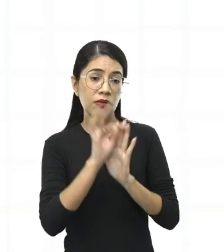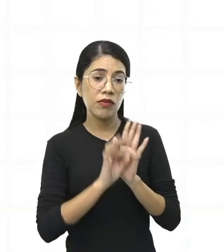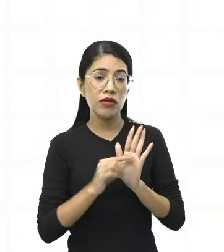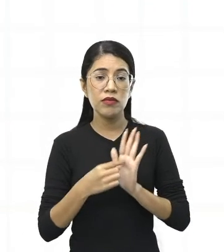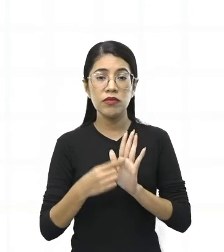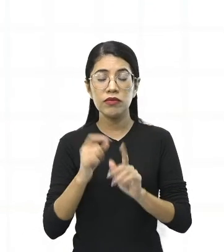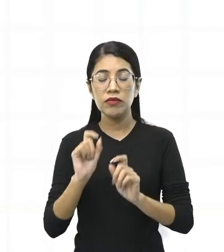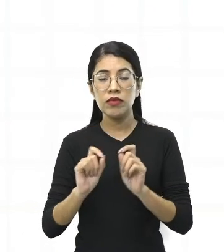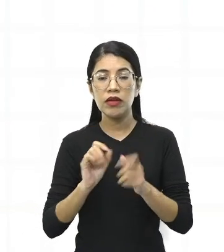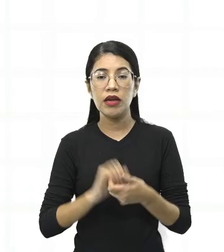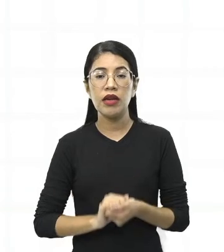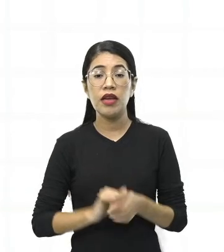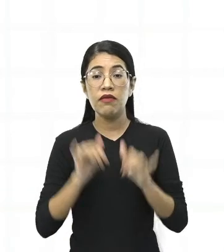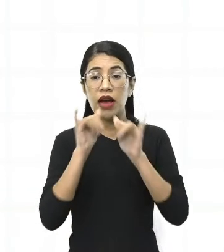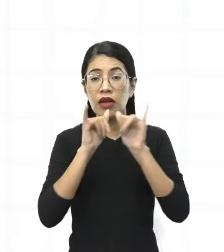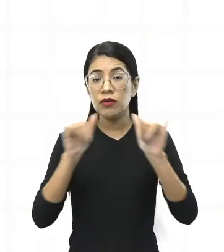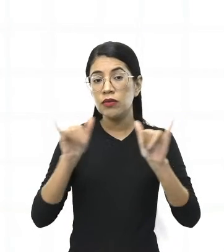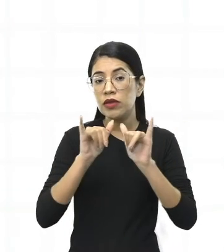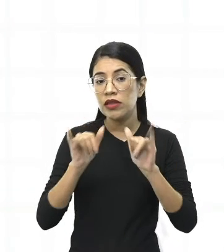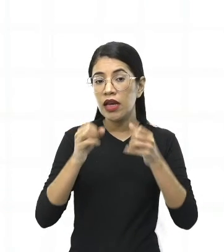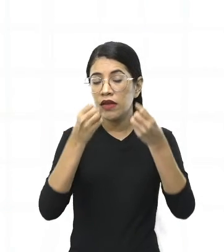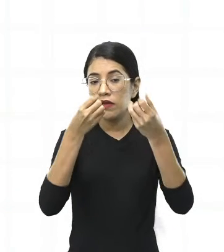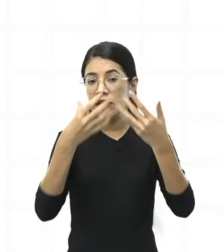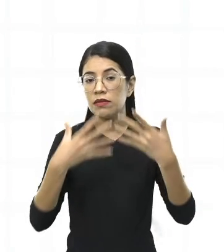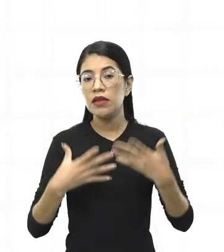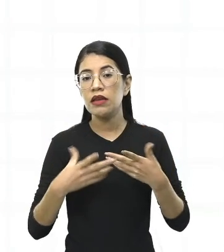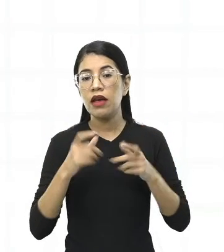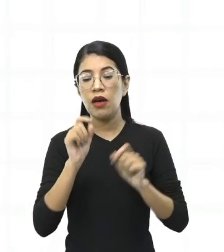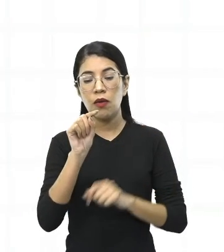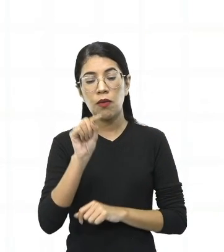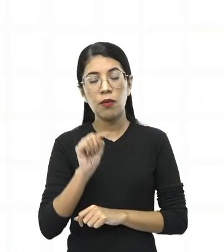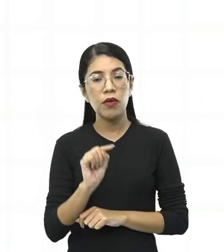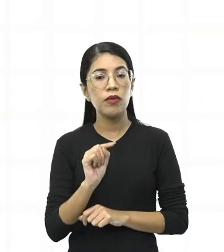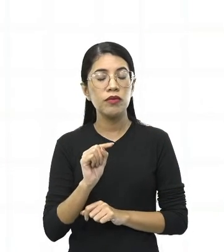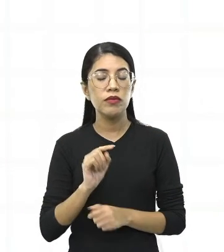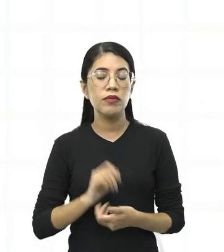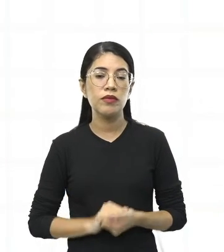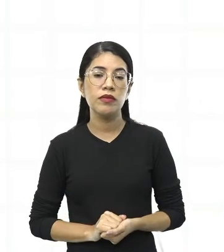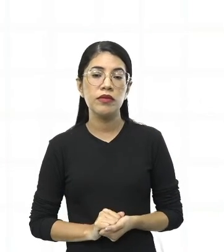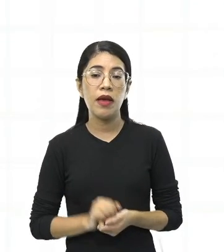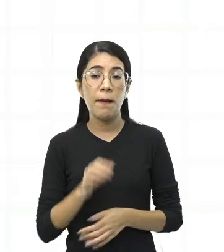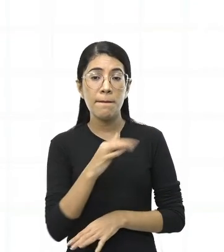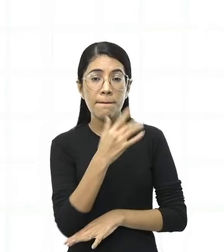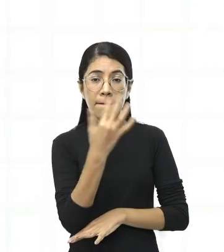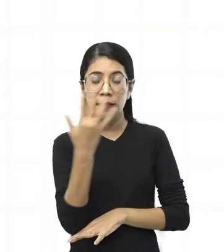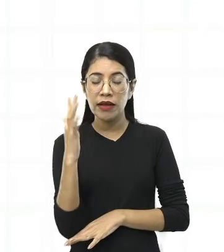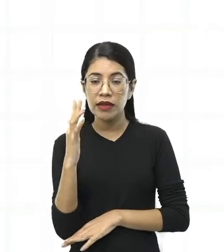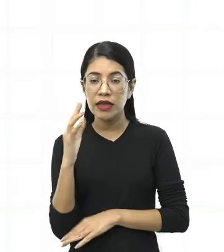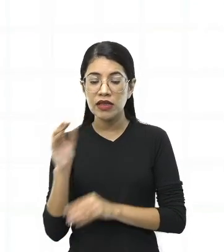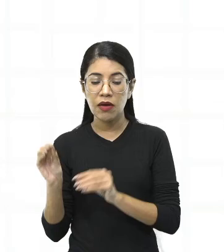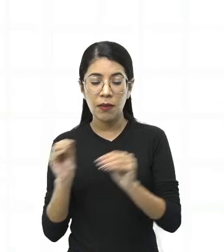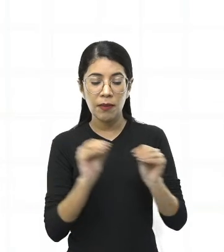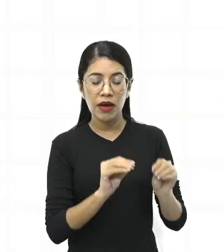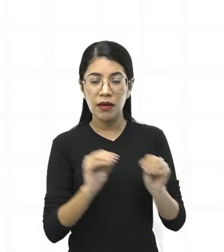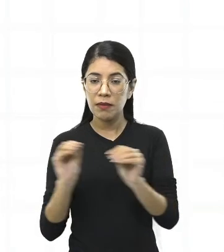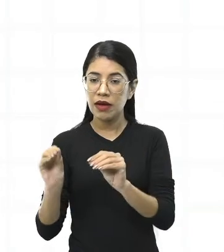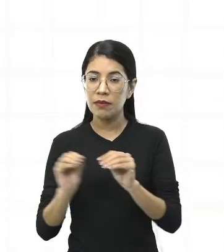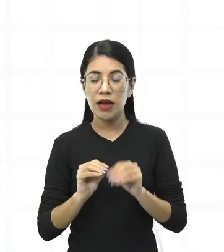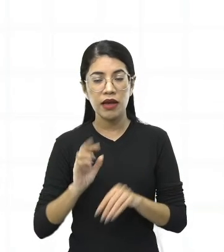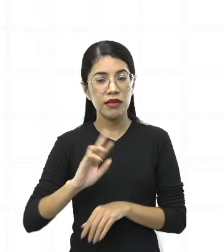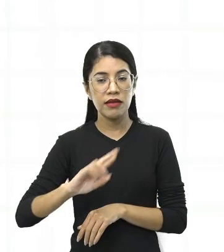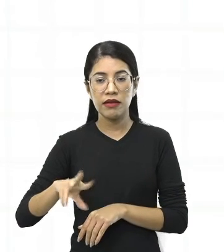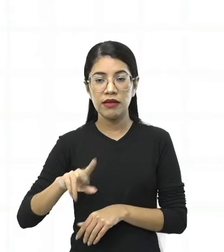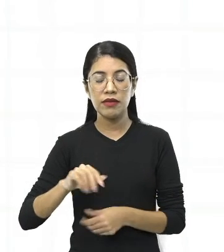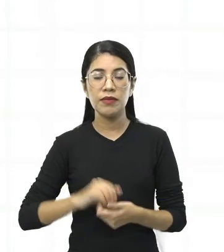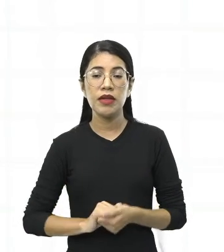grande revelação. Ele vai anunciar algo, ele explica algo com os dois pontos. Que plantas não andam, né? E mais um ponto